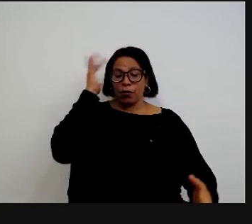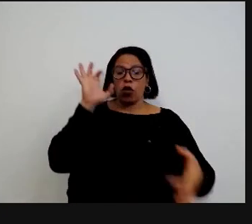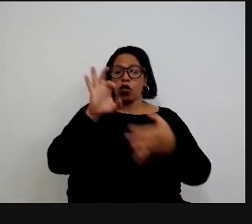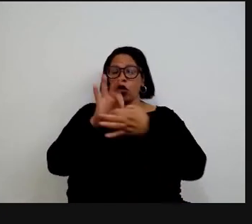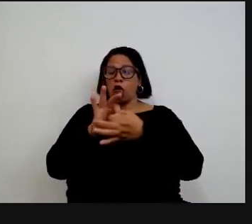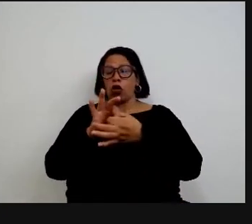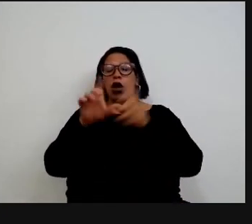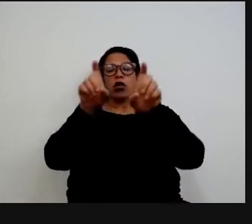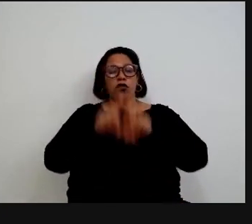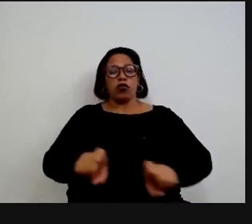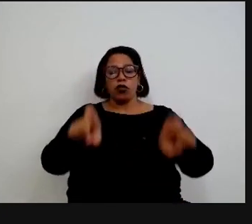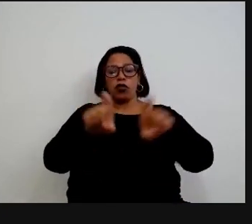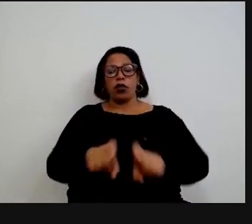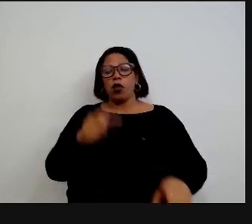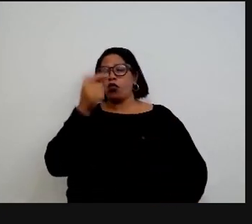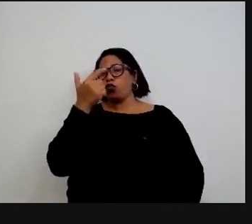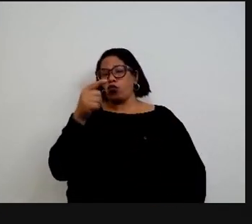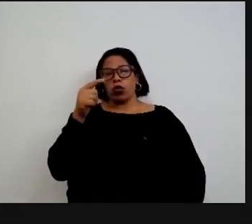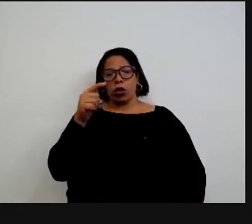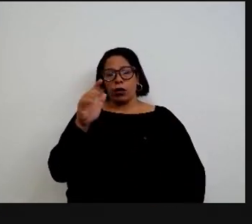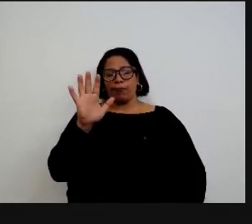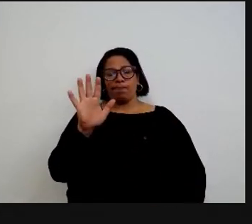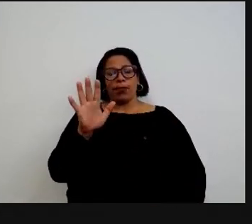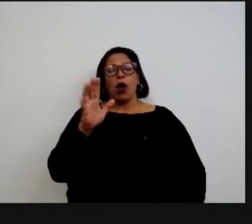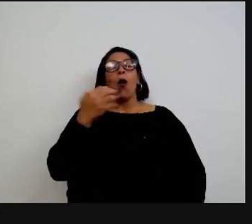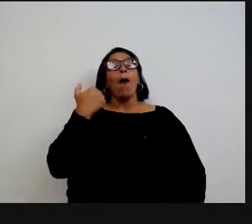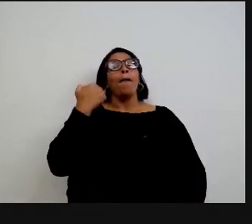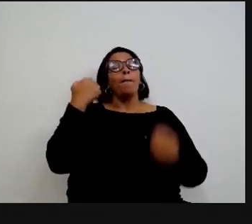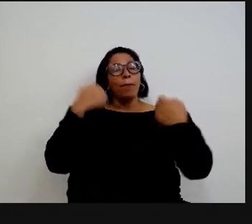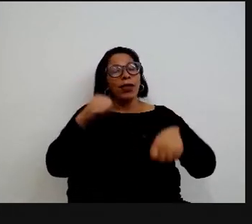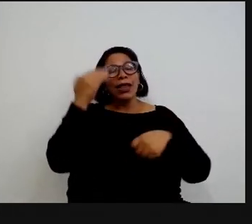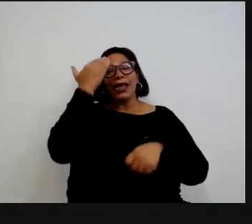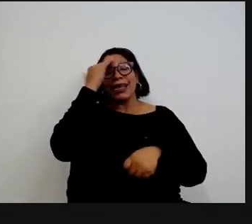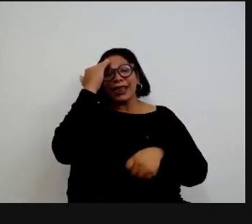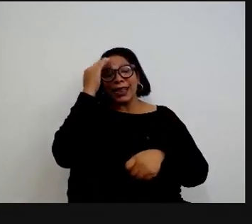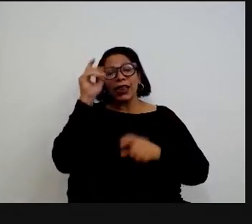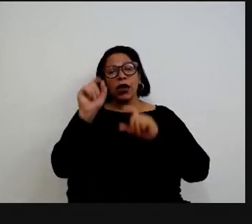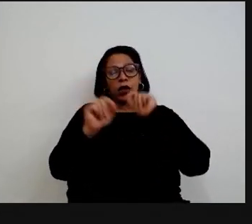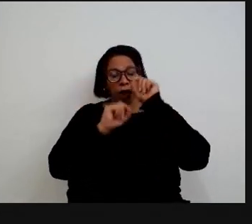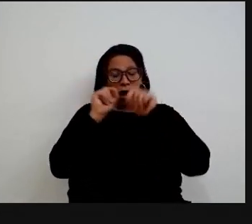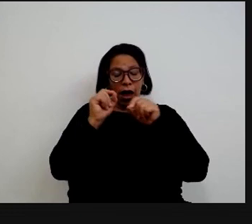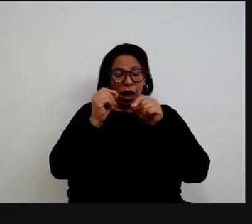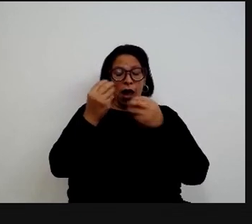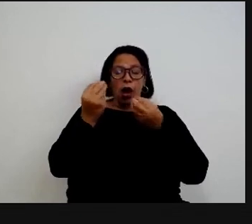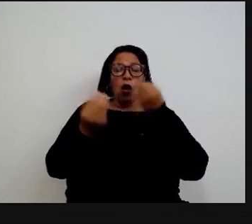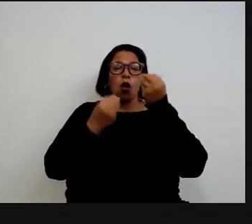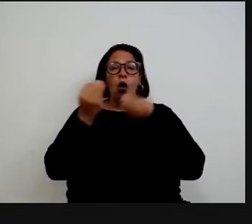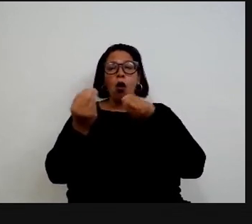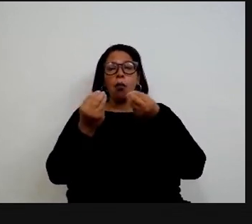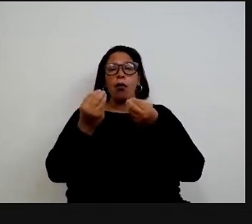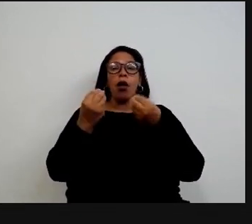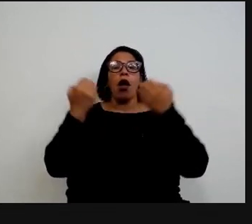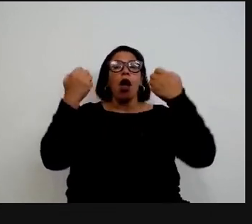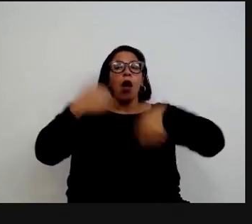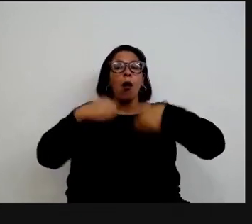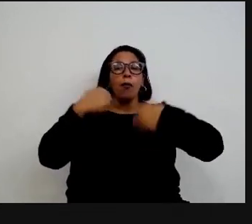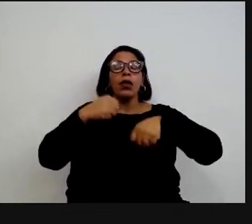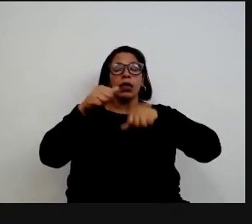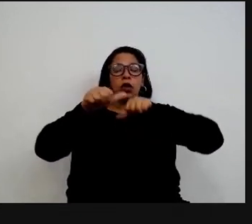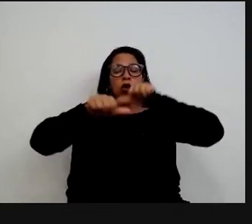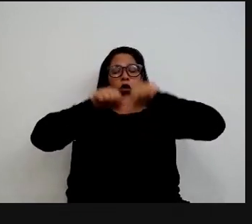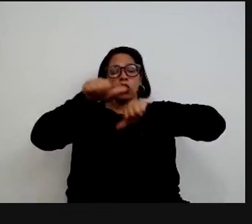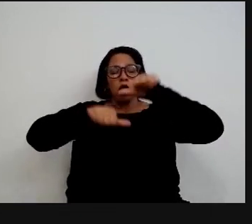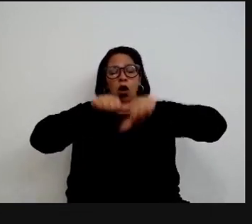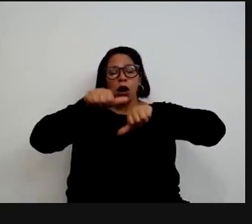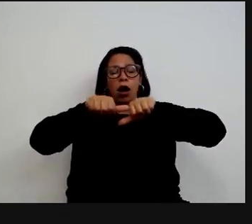o digital não está acontecendo. Então, a gente precisa entender até que ponto eu preciso levar essa